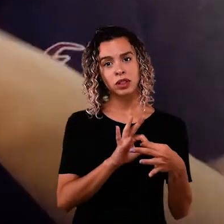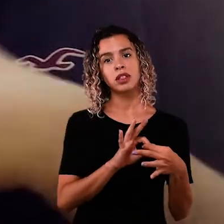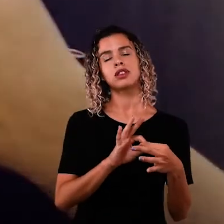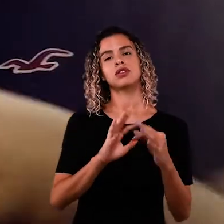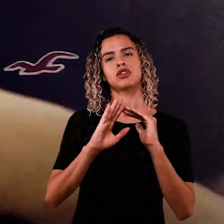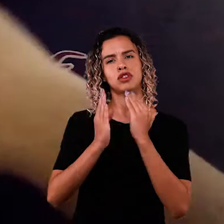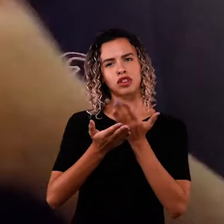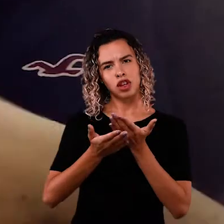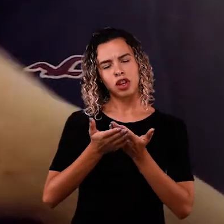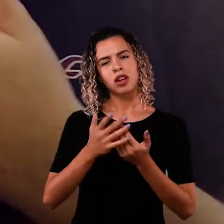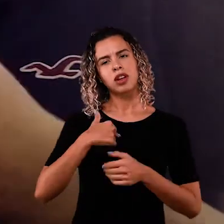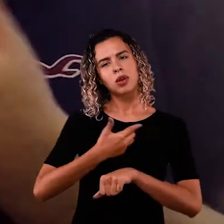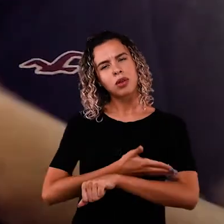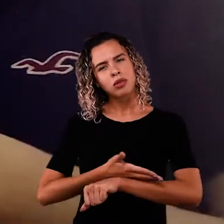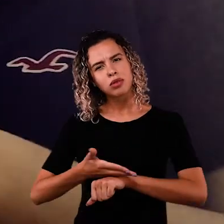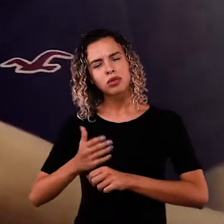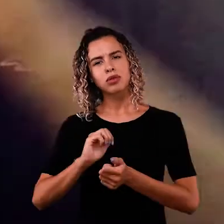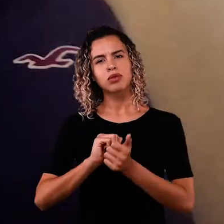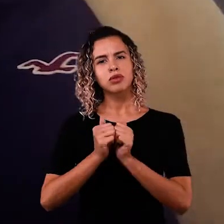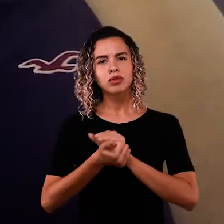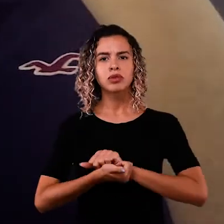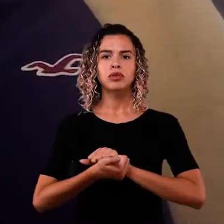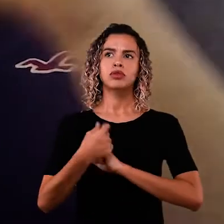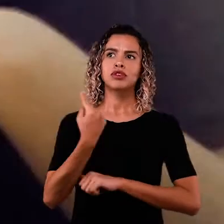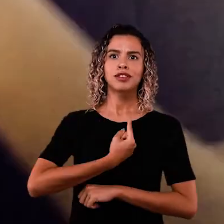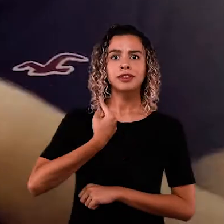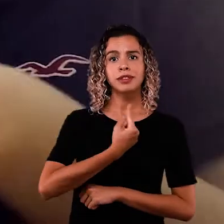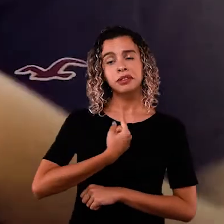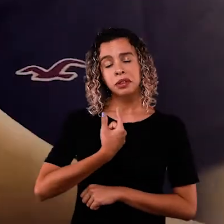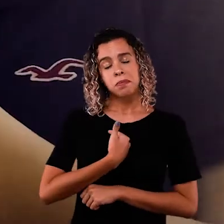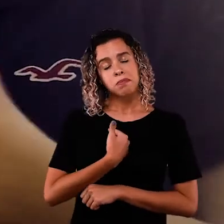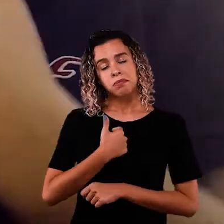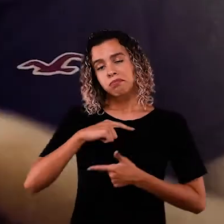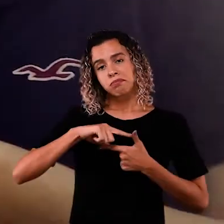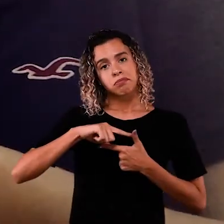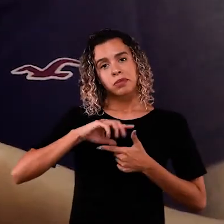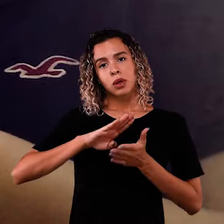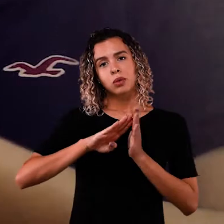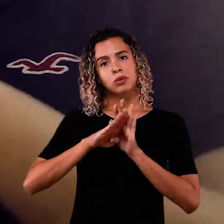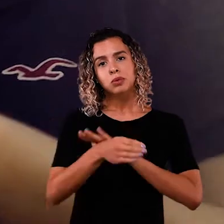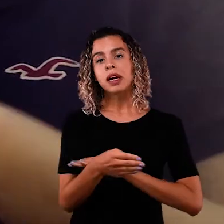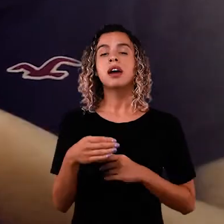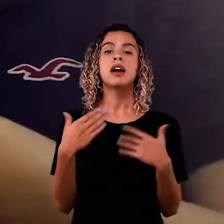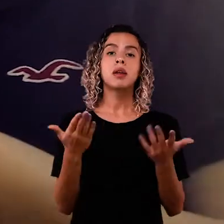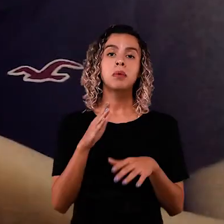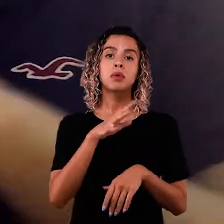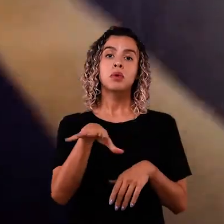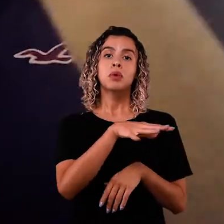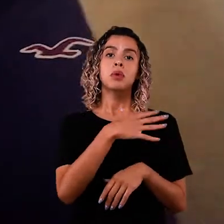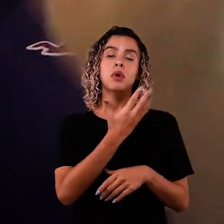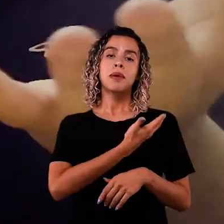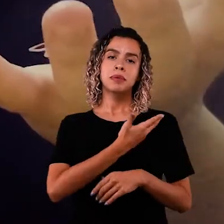né, da adolescência, eu comecei a me acostumar com a solidão, aí, o isolamento dos meus colegas da minha própria